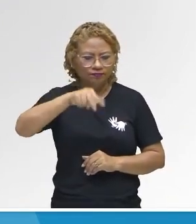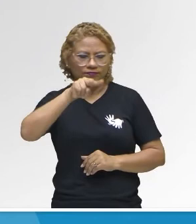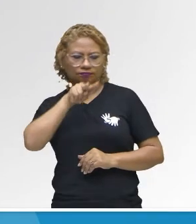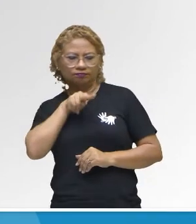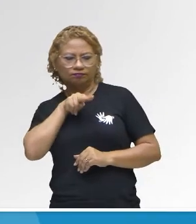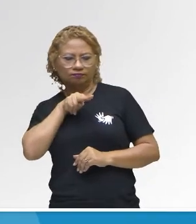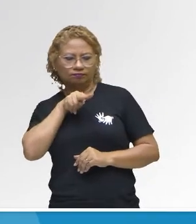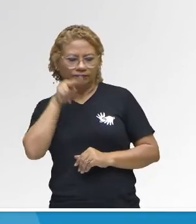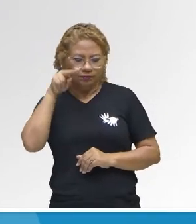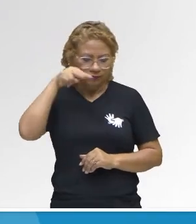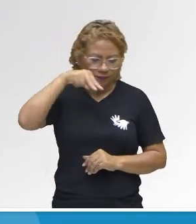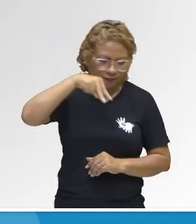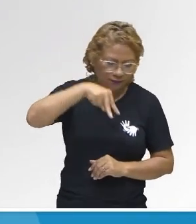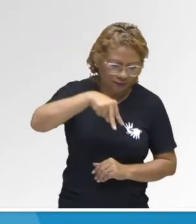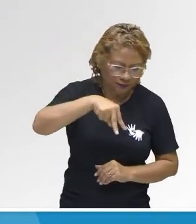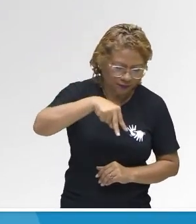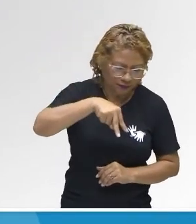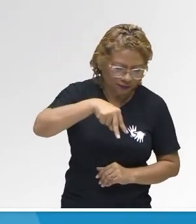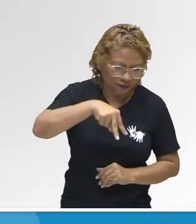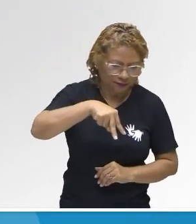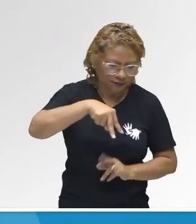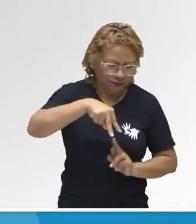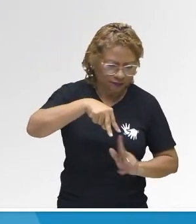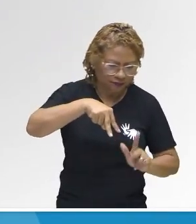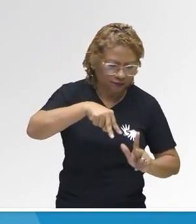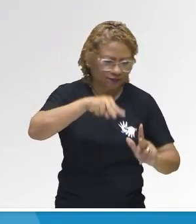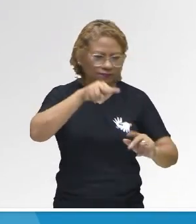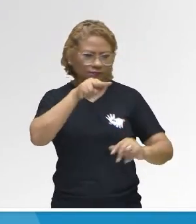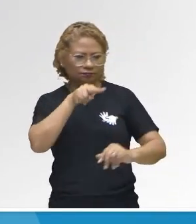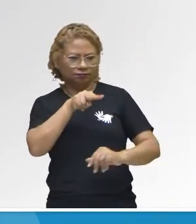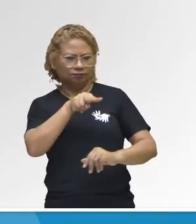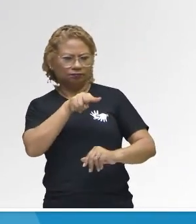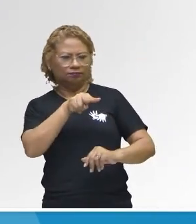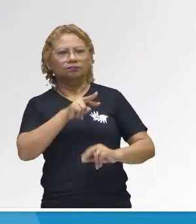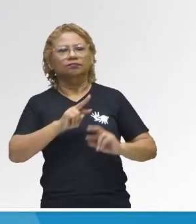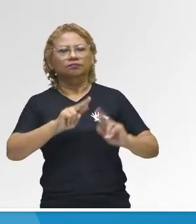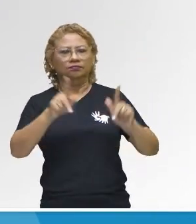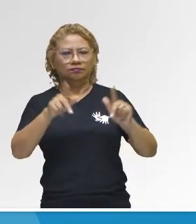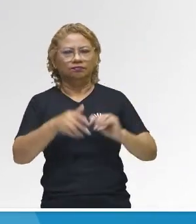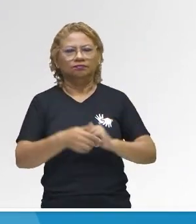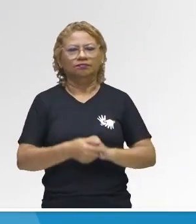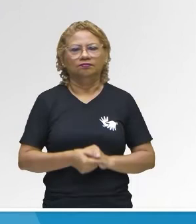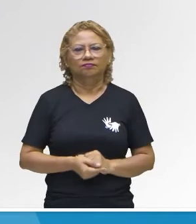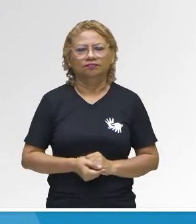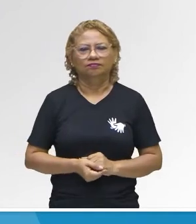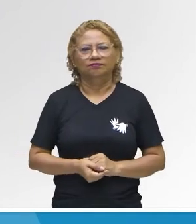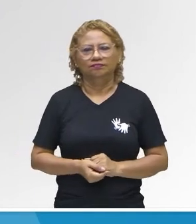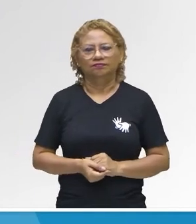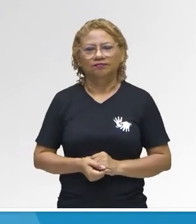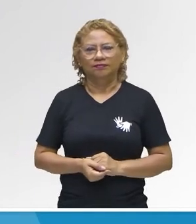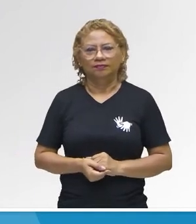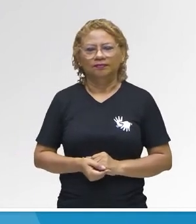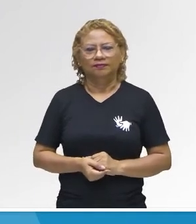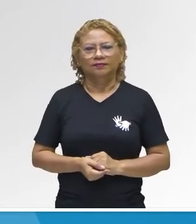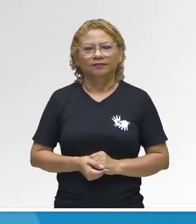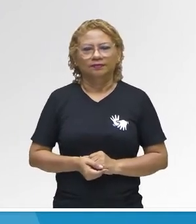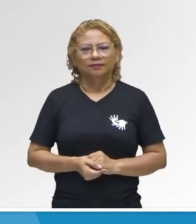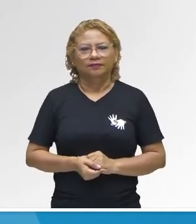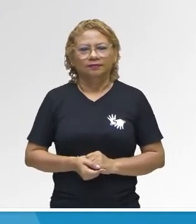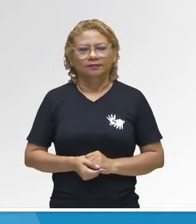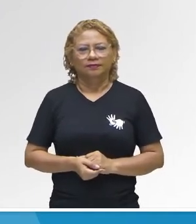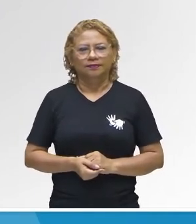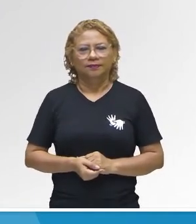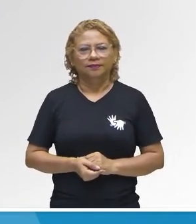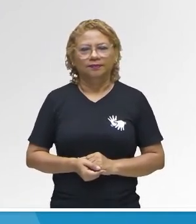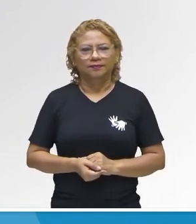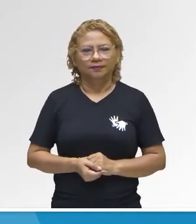estiver fazendo a análise daqui para cá, né, eu vou ver um outro formato. Agora, se eu estiver olhando de cima para baixo, eu